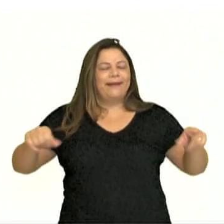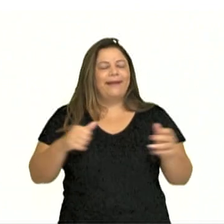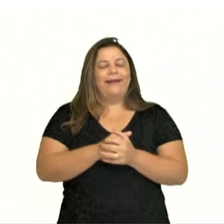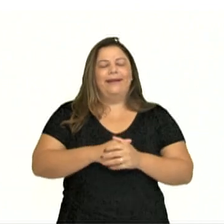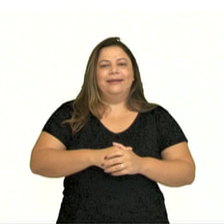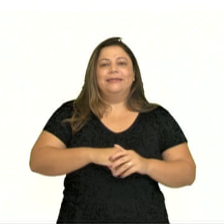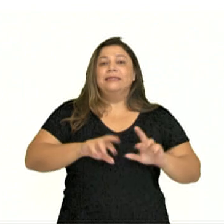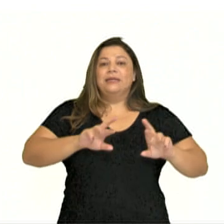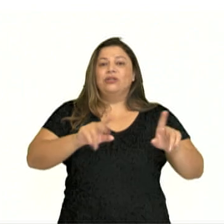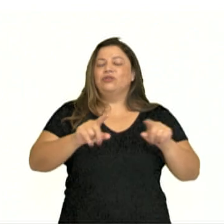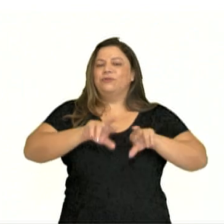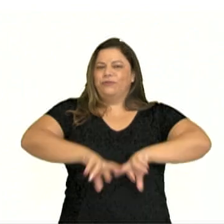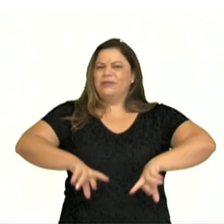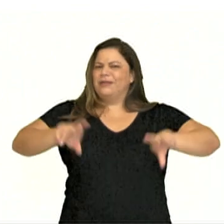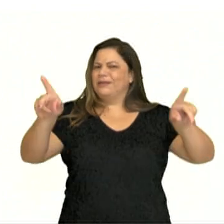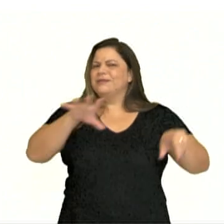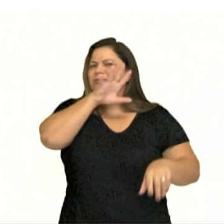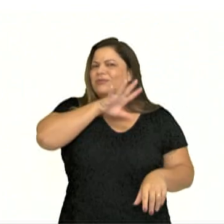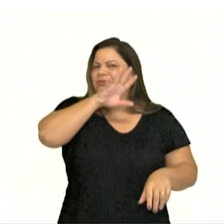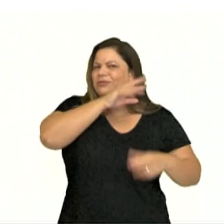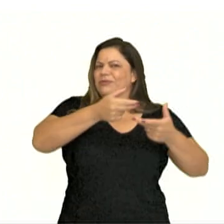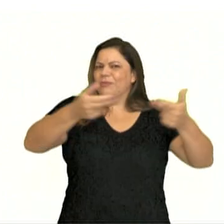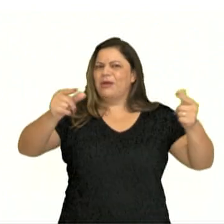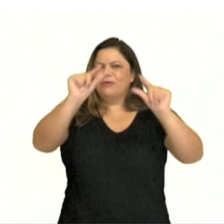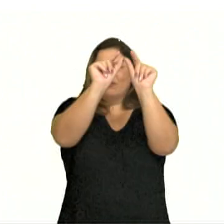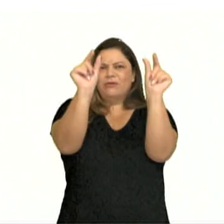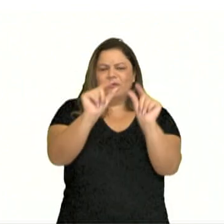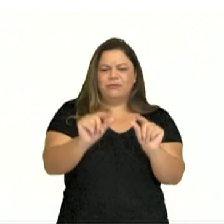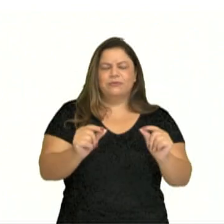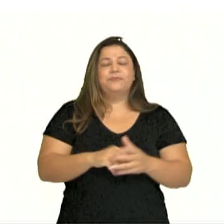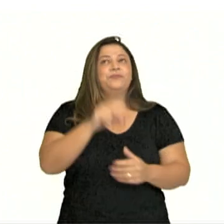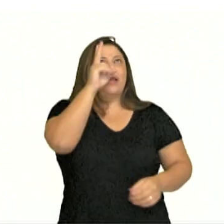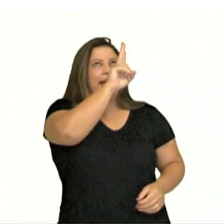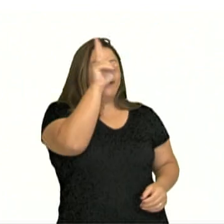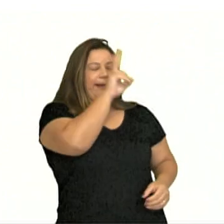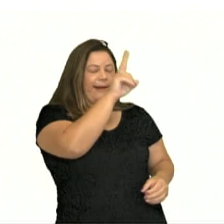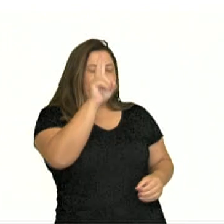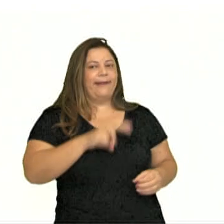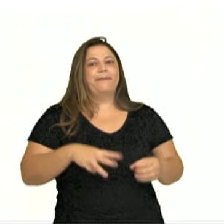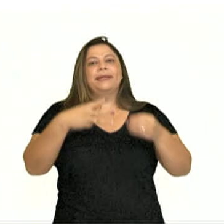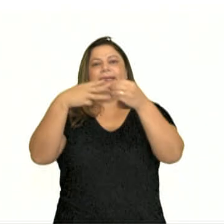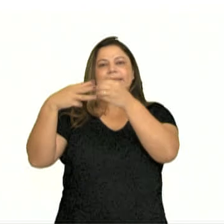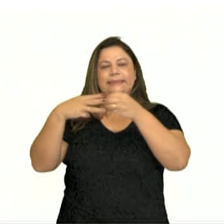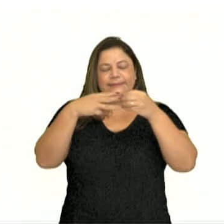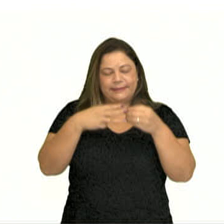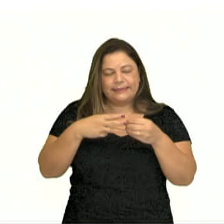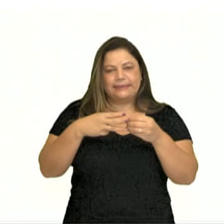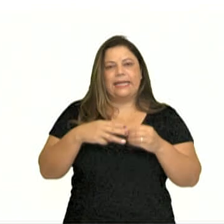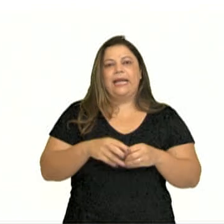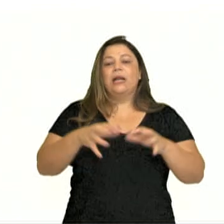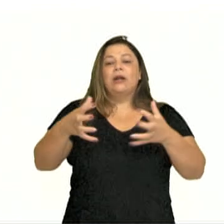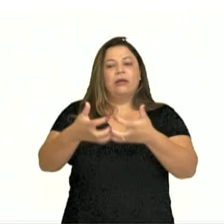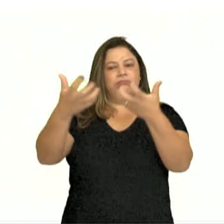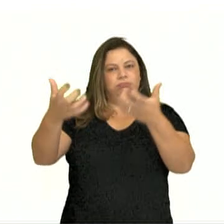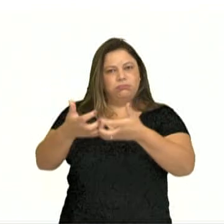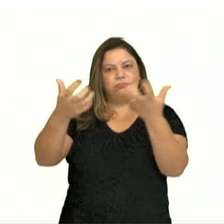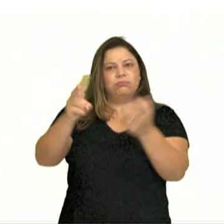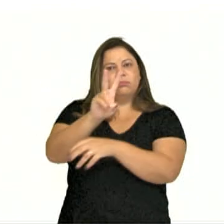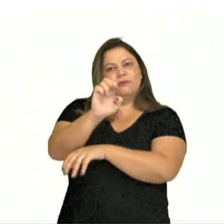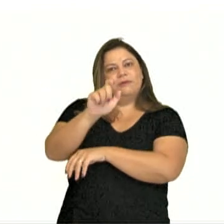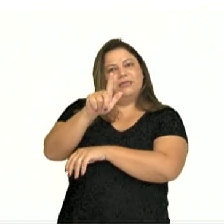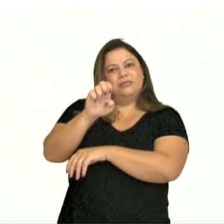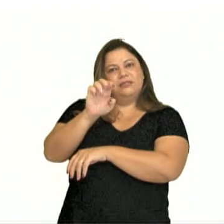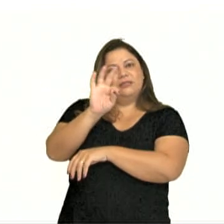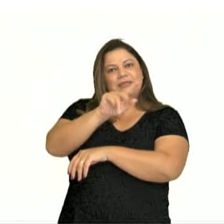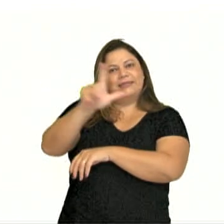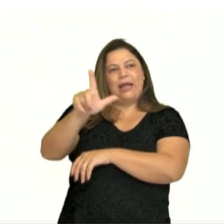organismos. Relembrar a estrutura das células vegetais. Vamos observar essa imagem? Olha